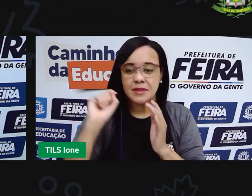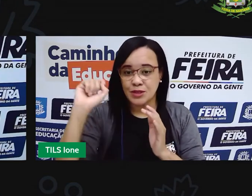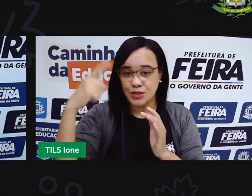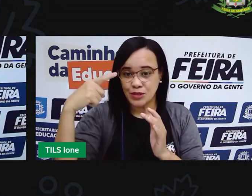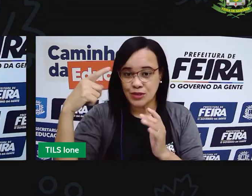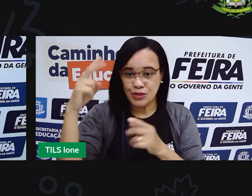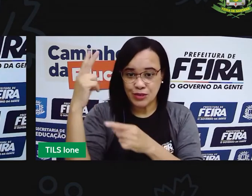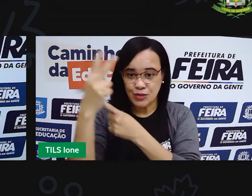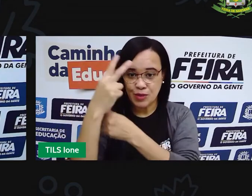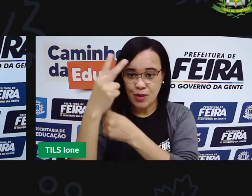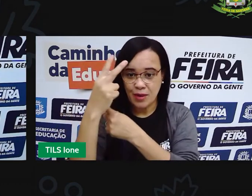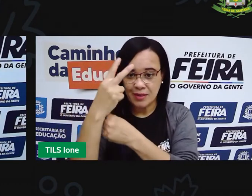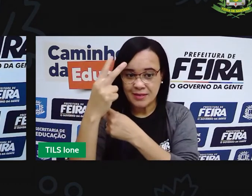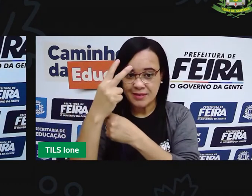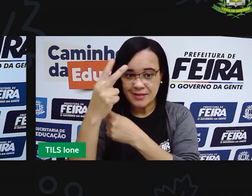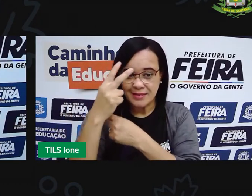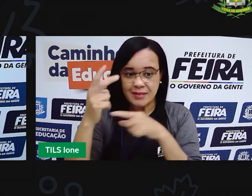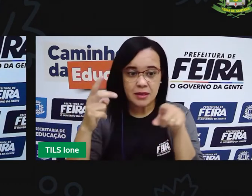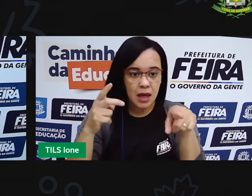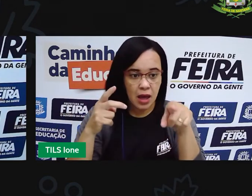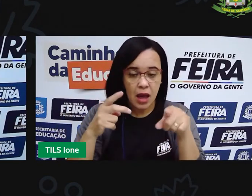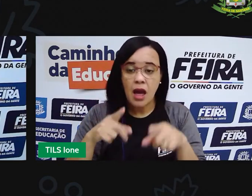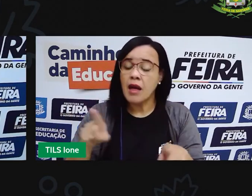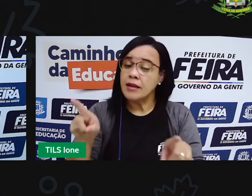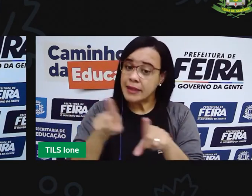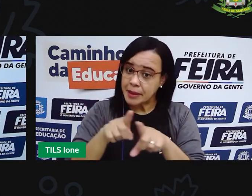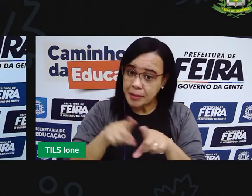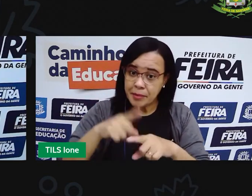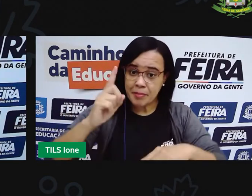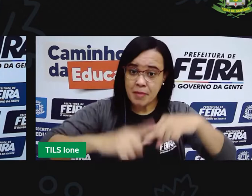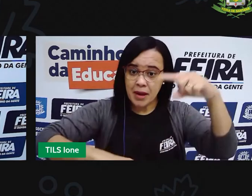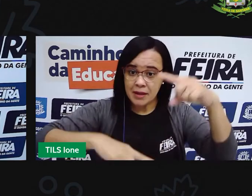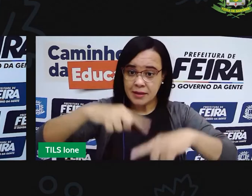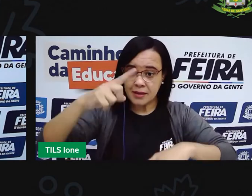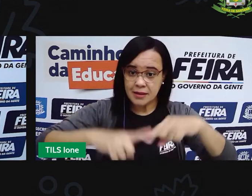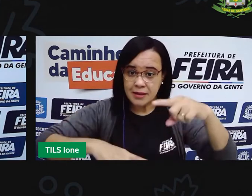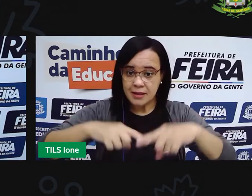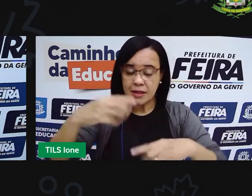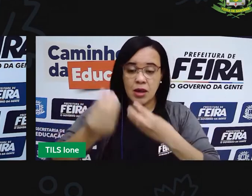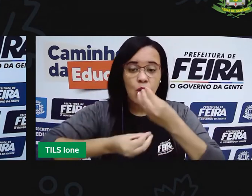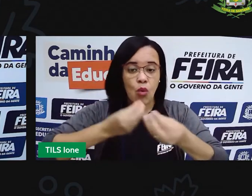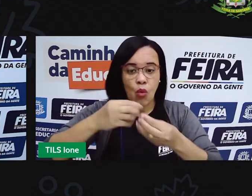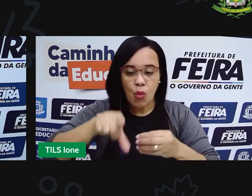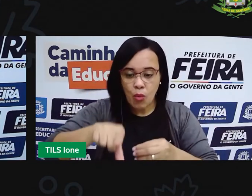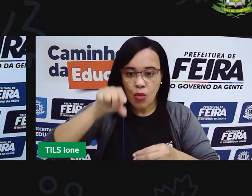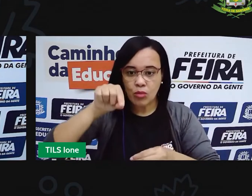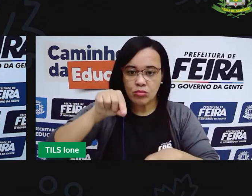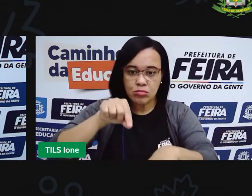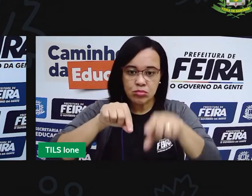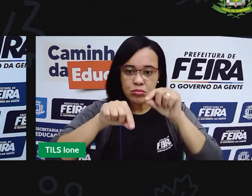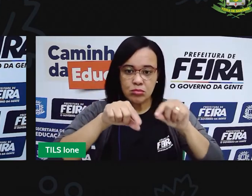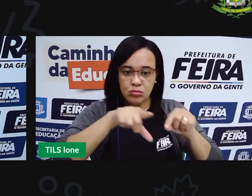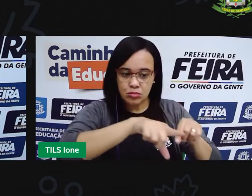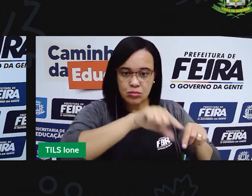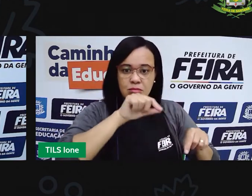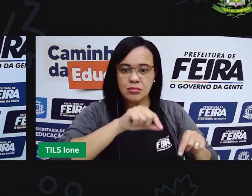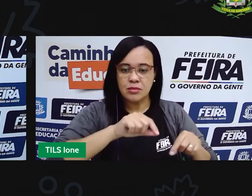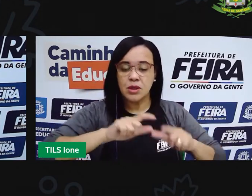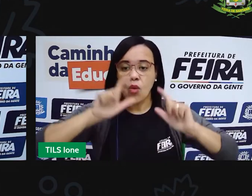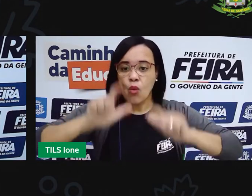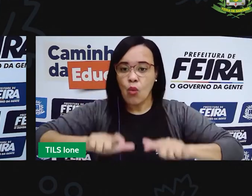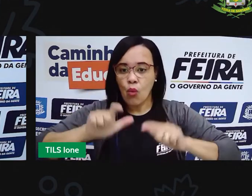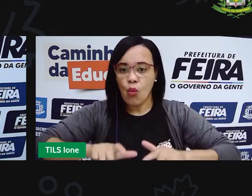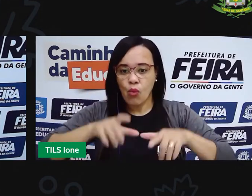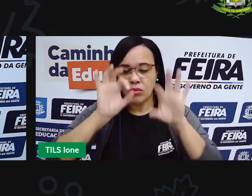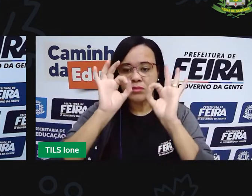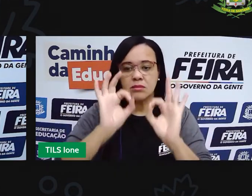o símbolo do descarte seletivo. Olha esse bonequinho aqui, que mostra uma pessoa, que é a representação de